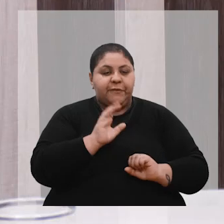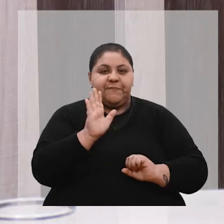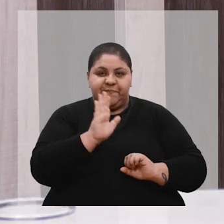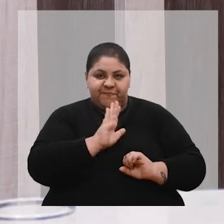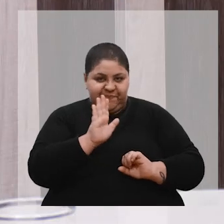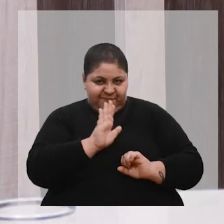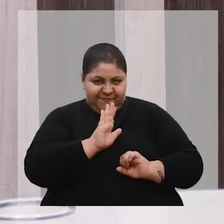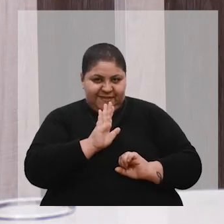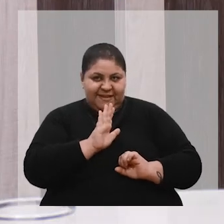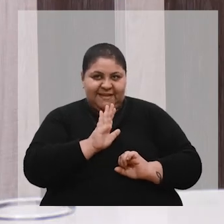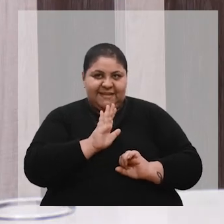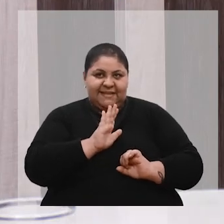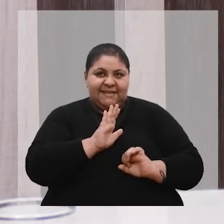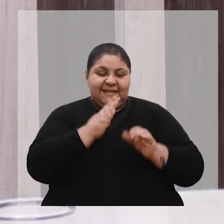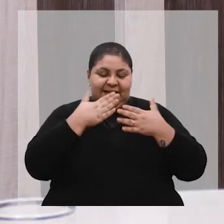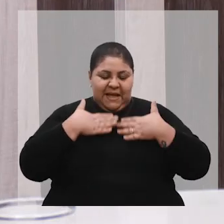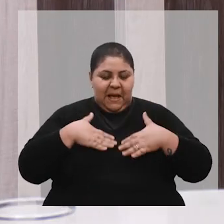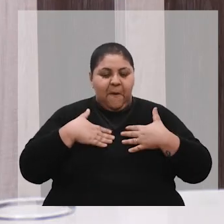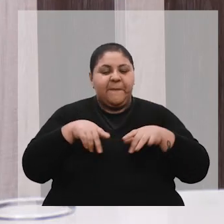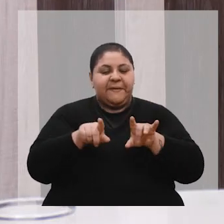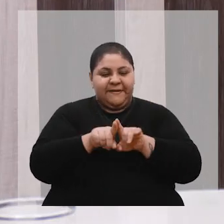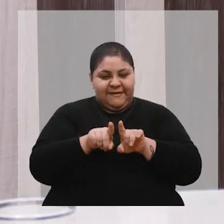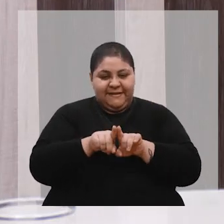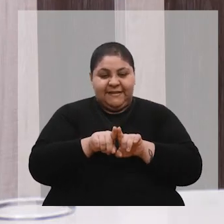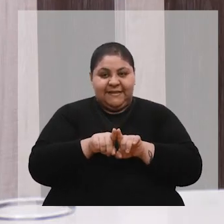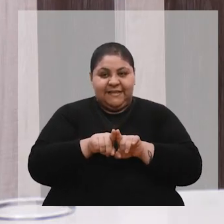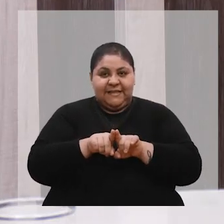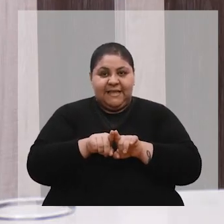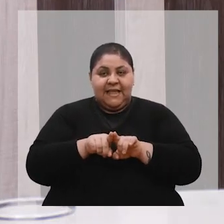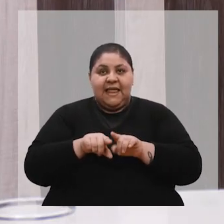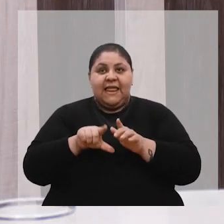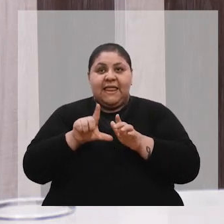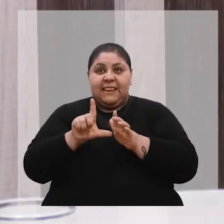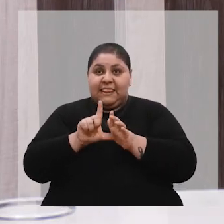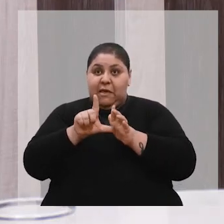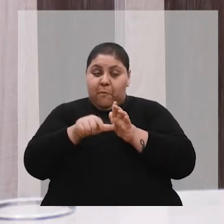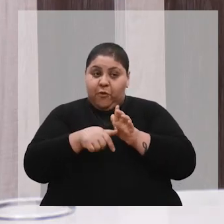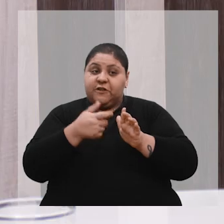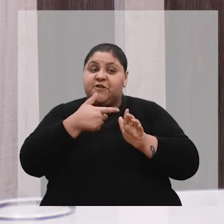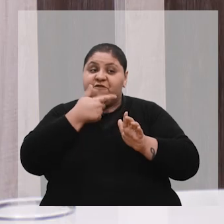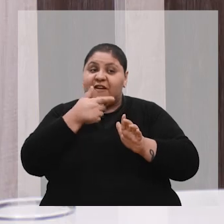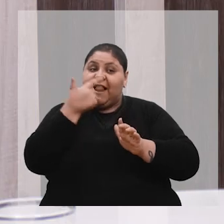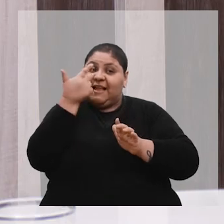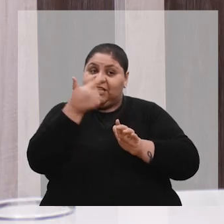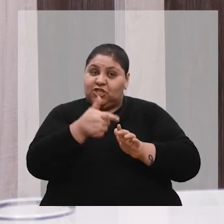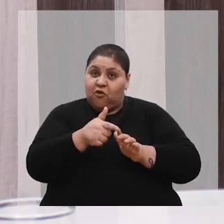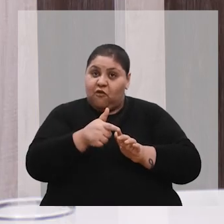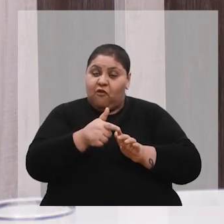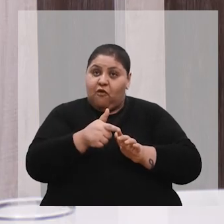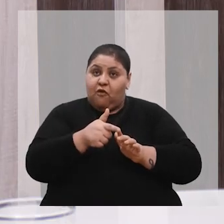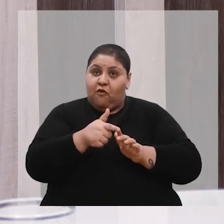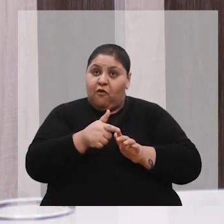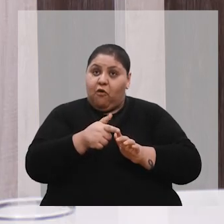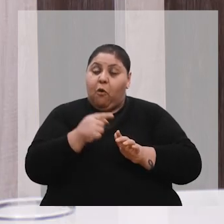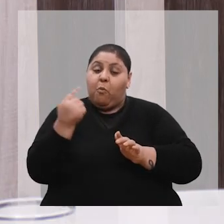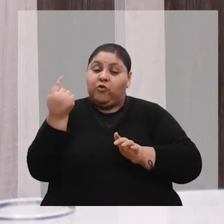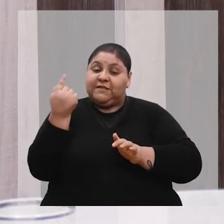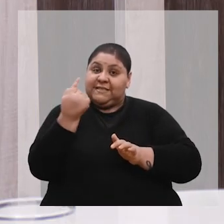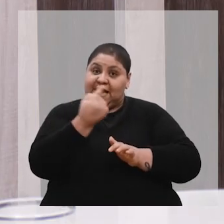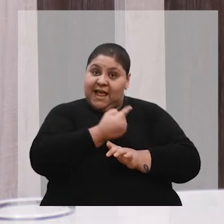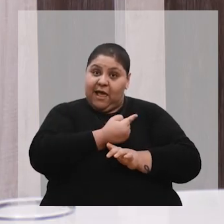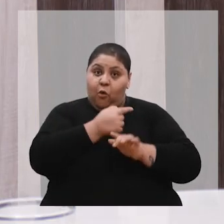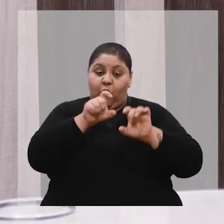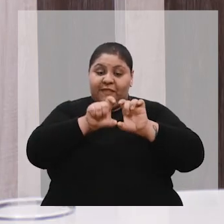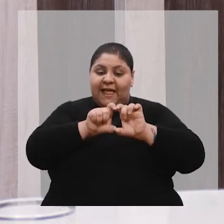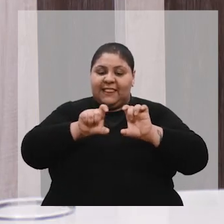fazer sua despedida com uma relativa calma. E no que eu devolver a palavra ao senhor, aparecerão na tela, para quem está